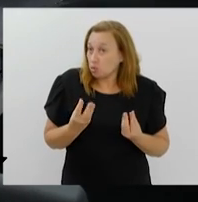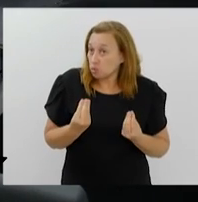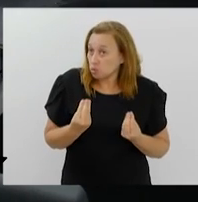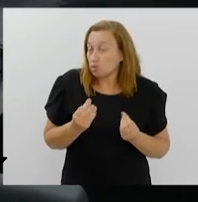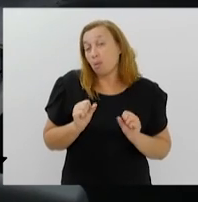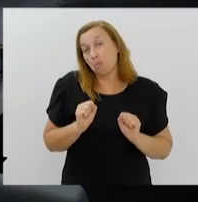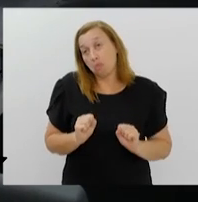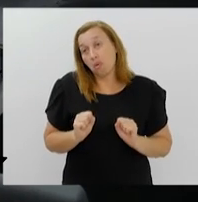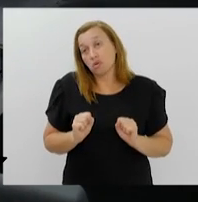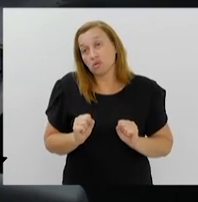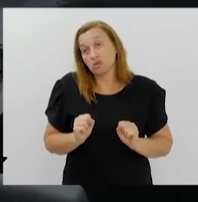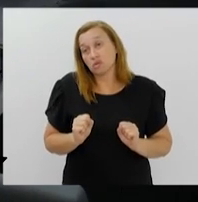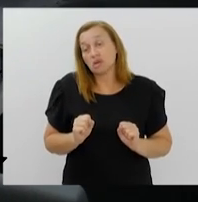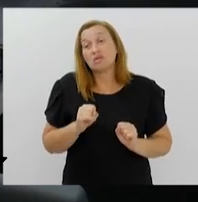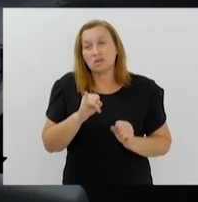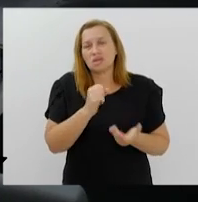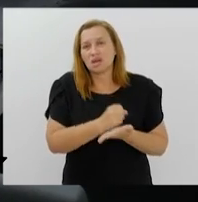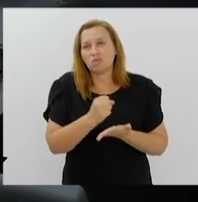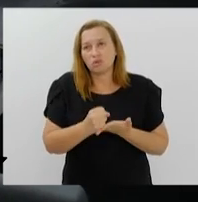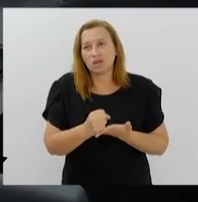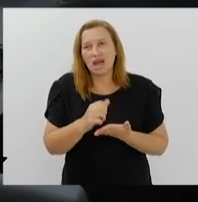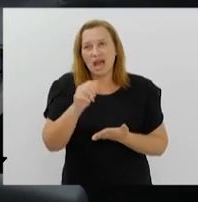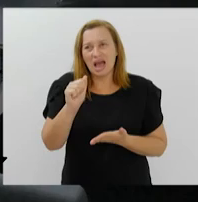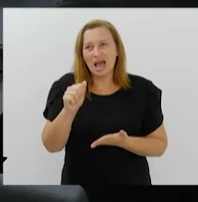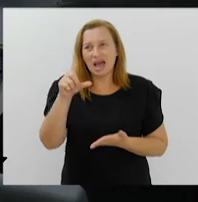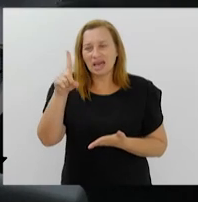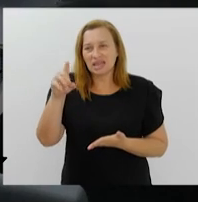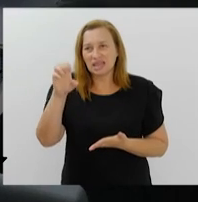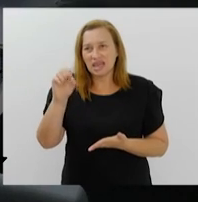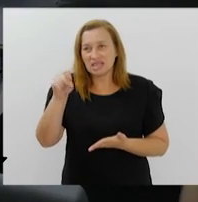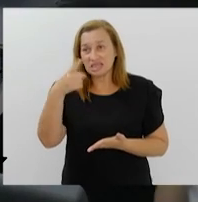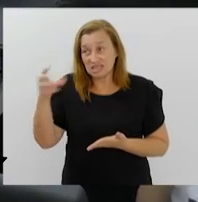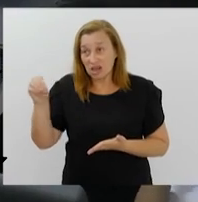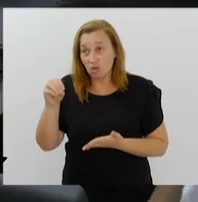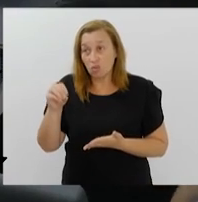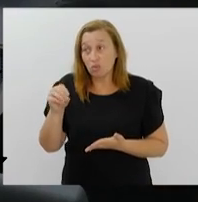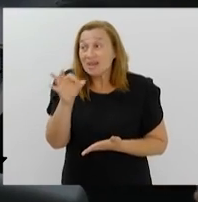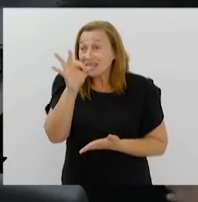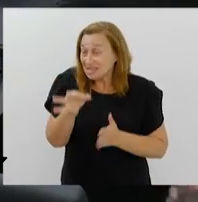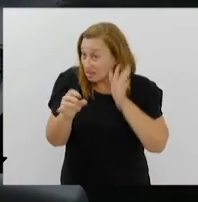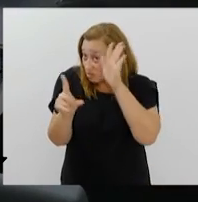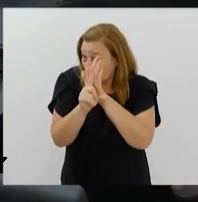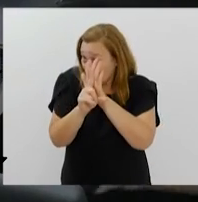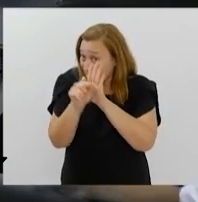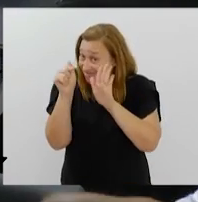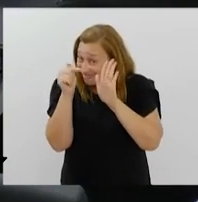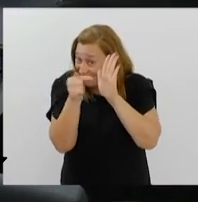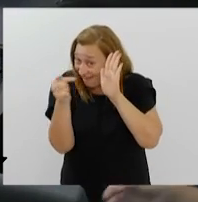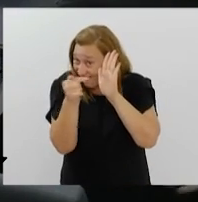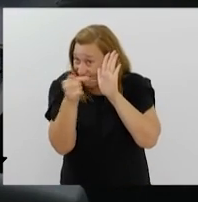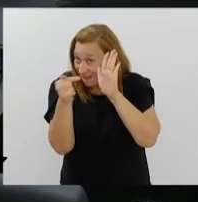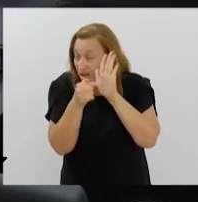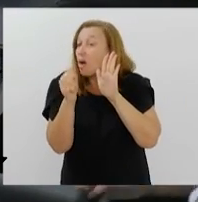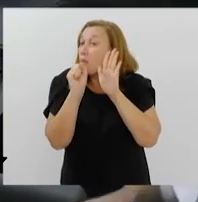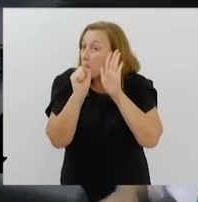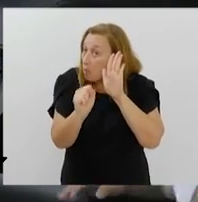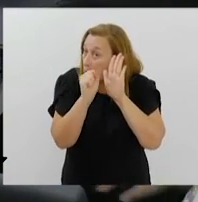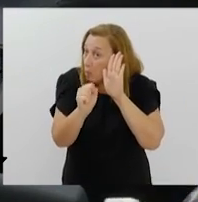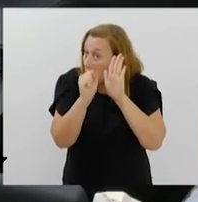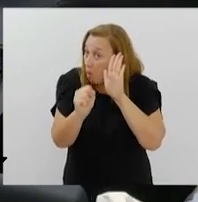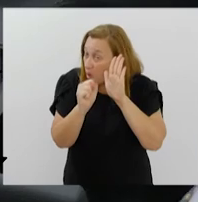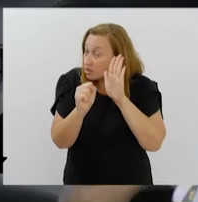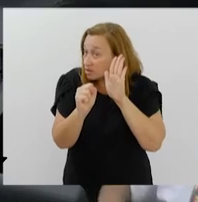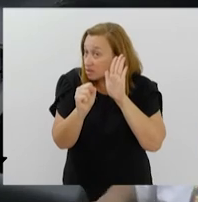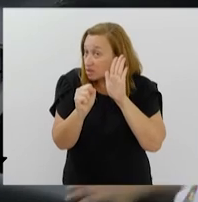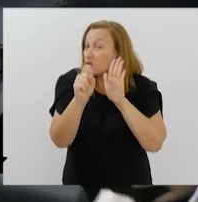aí é importante que vocês saibam tá o contrato de adesão legalmente legalmente tá lá é possível que se faça o